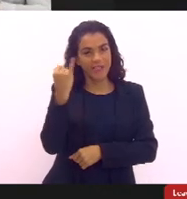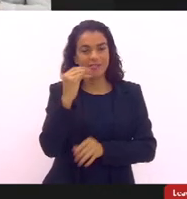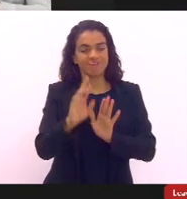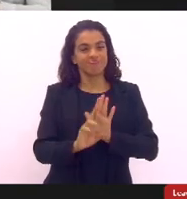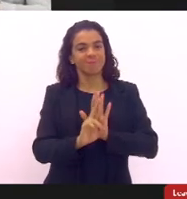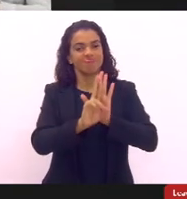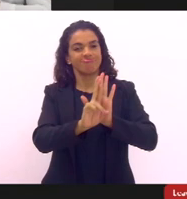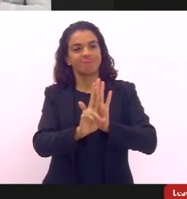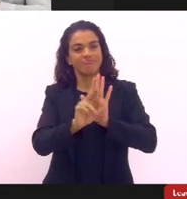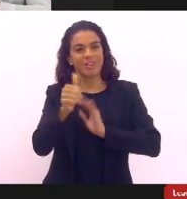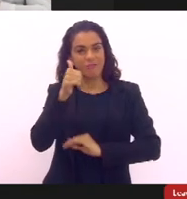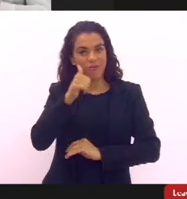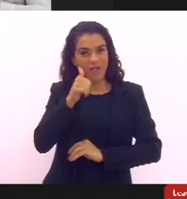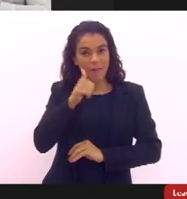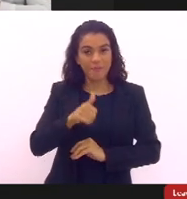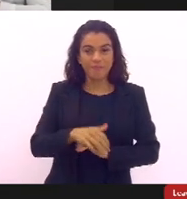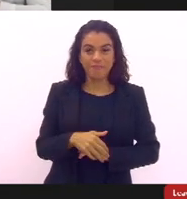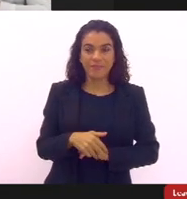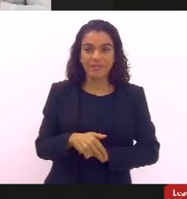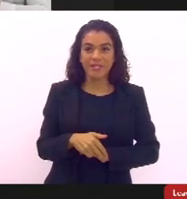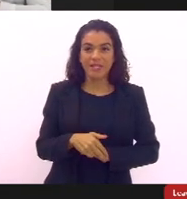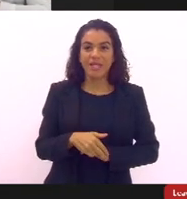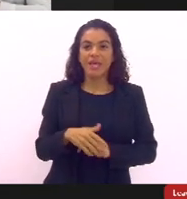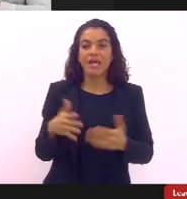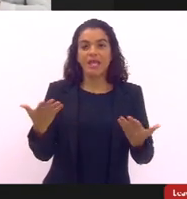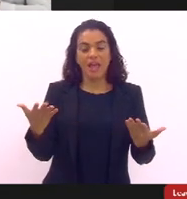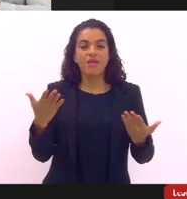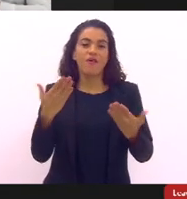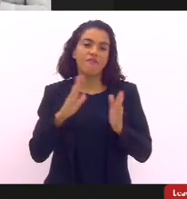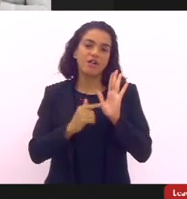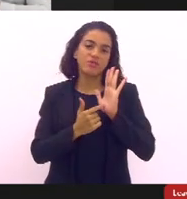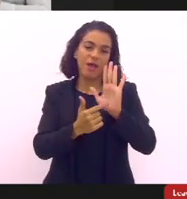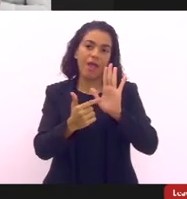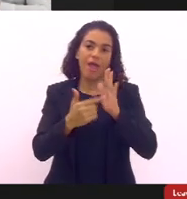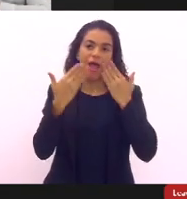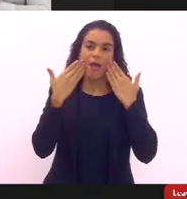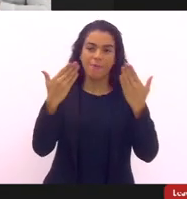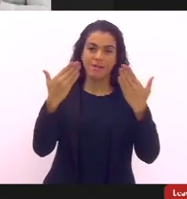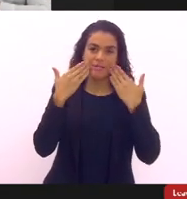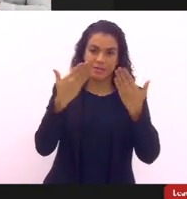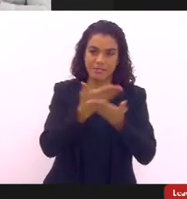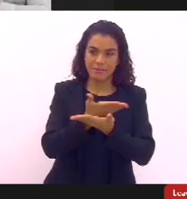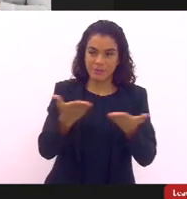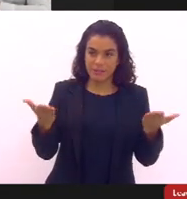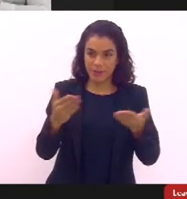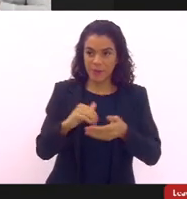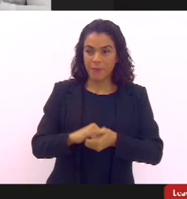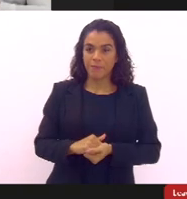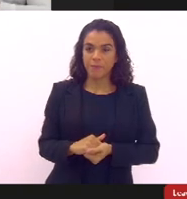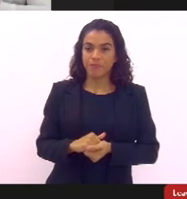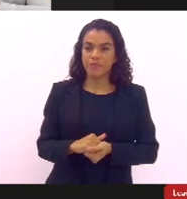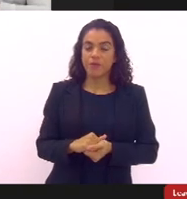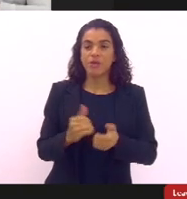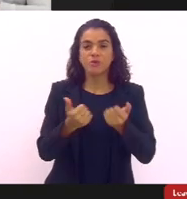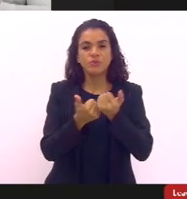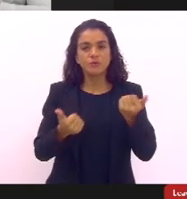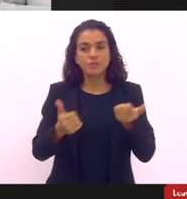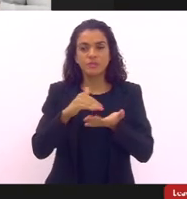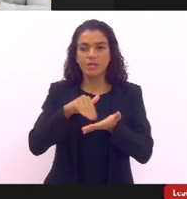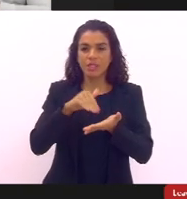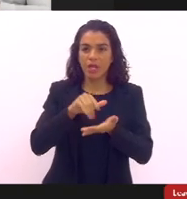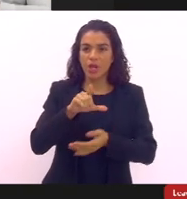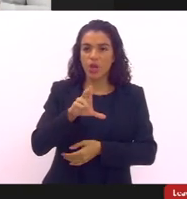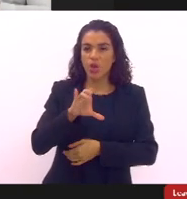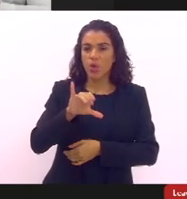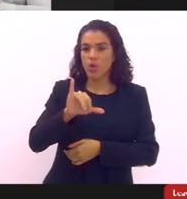reconhece essa importância. Assim que terminar aqui, eu passo as duas apresentações para a senhora, tá bom? Perfeito. Subsecretário Lúcio, o deputado Luiz Paulo não